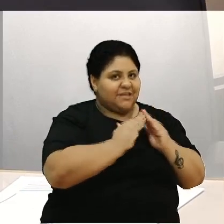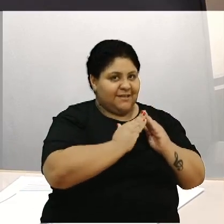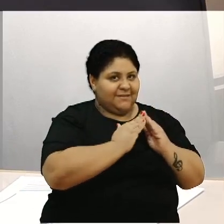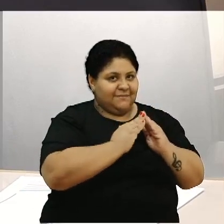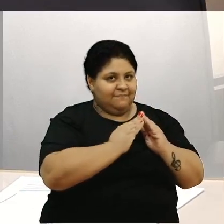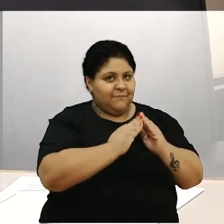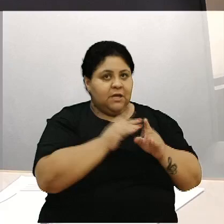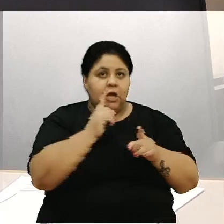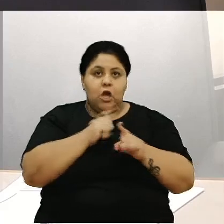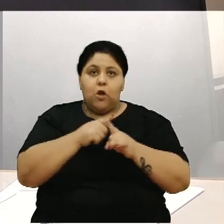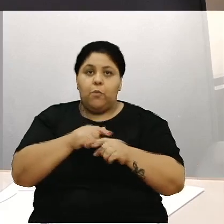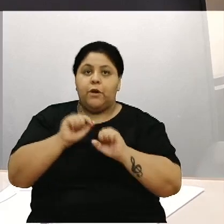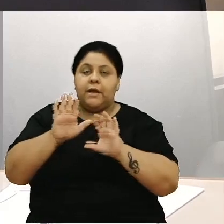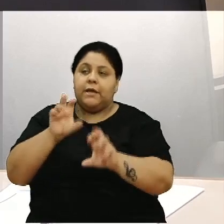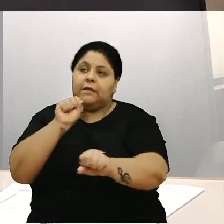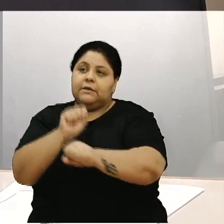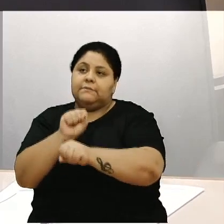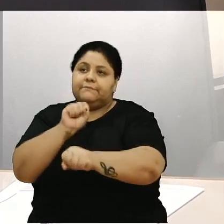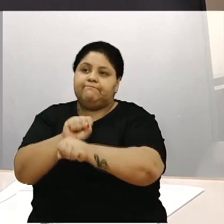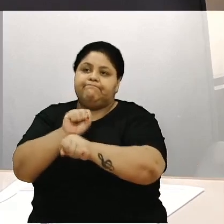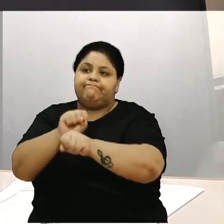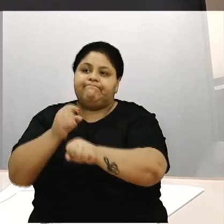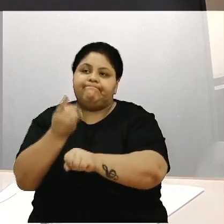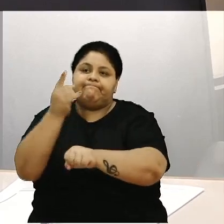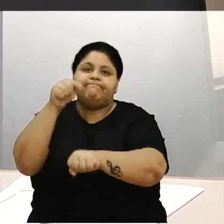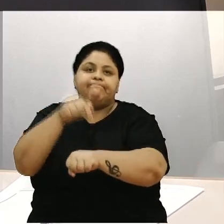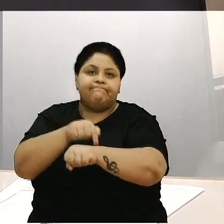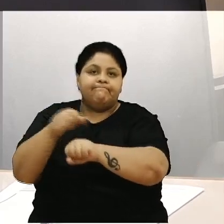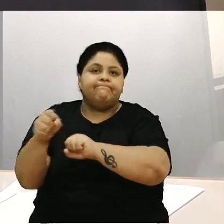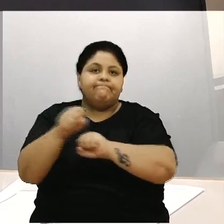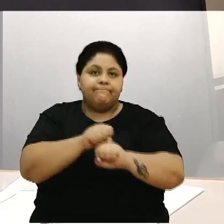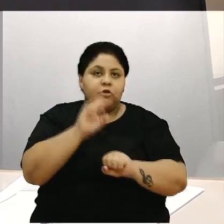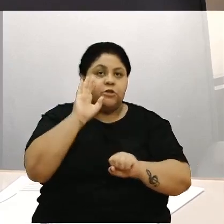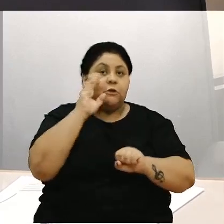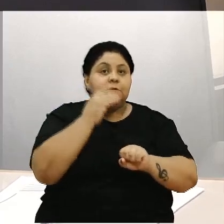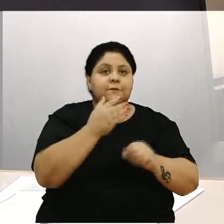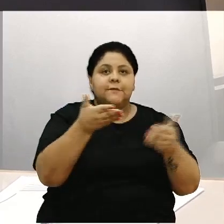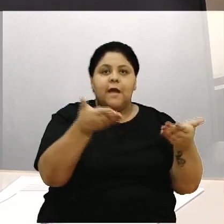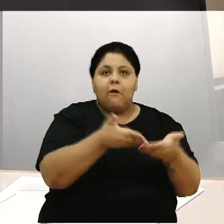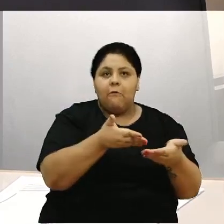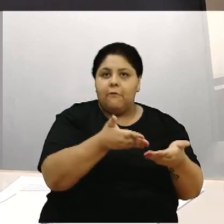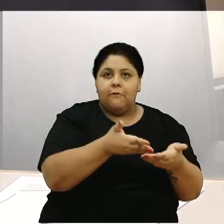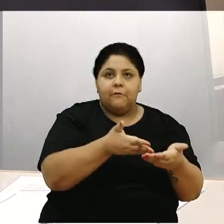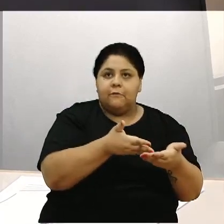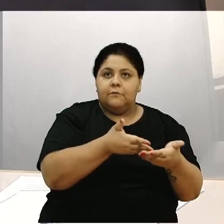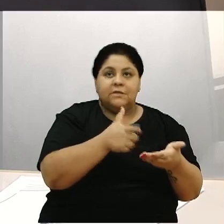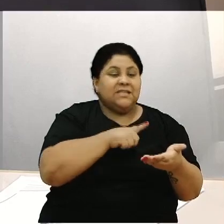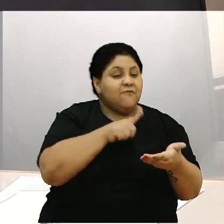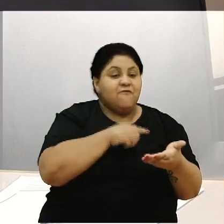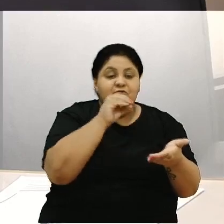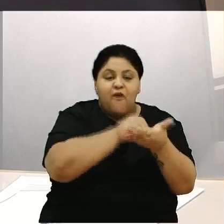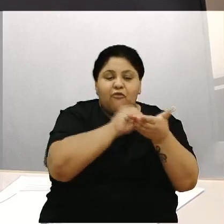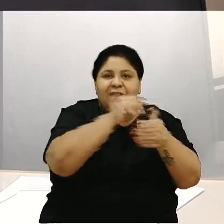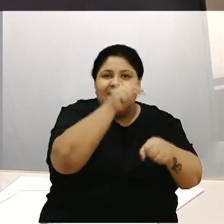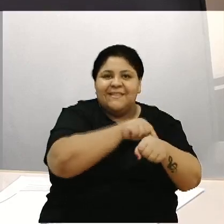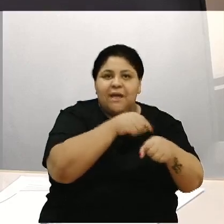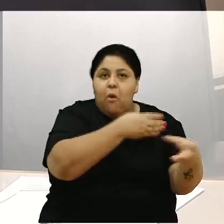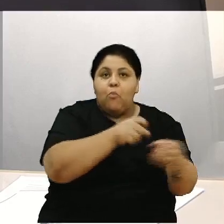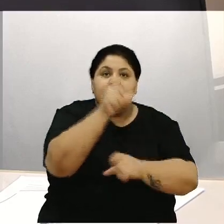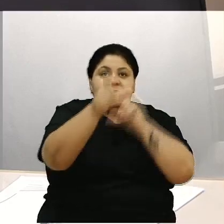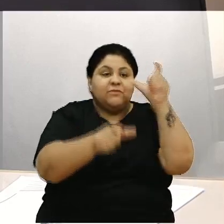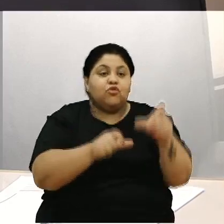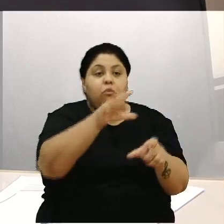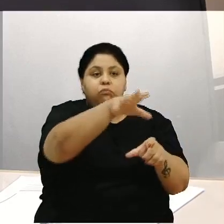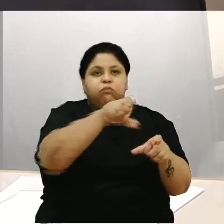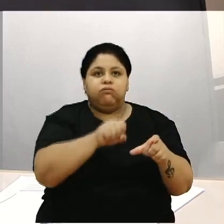porque ficar aguardando até o último momento, vai ocorrer o que tem ocorrido. Não vai mais haver tempo. É muita gente para ser socorrida, o